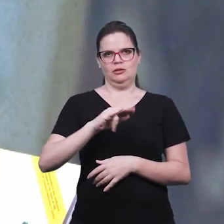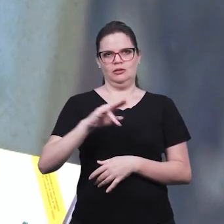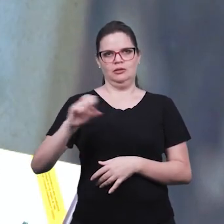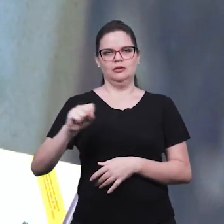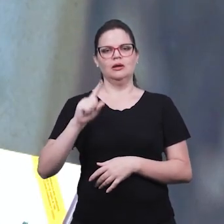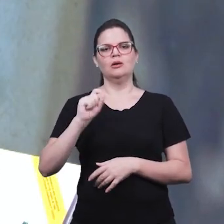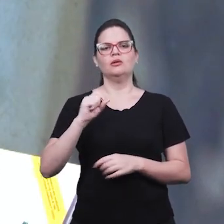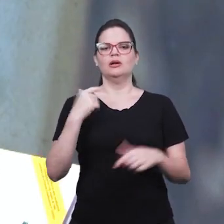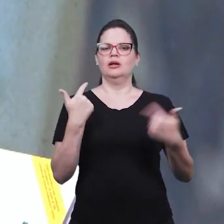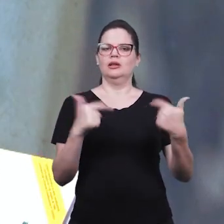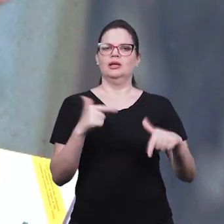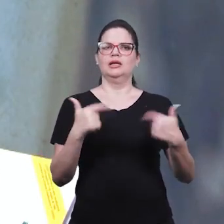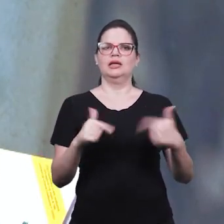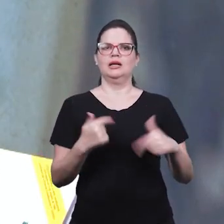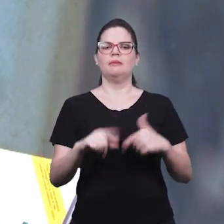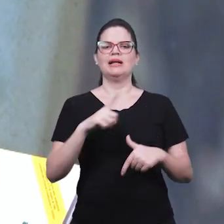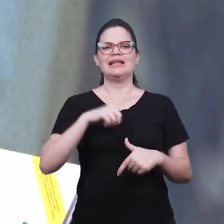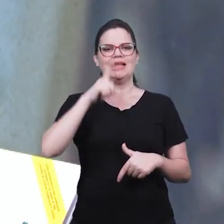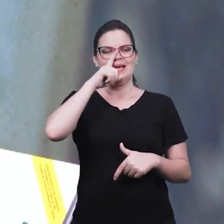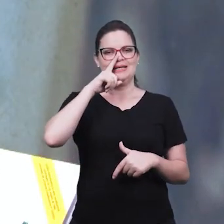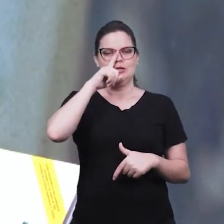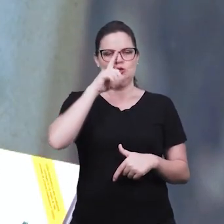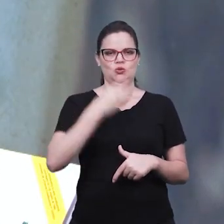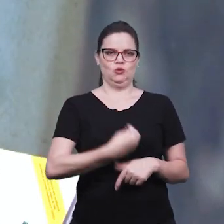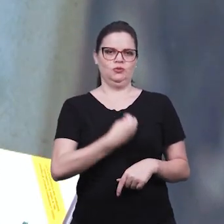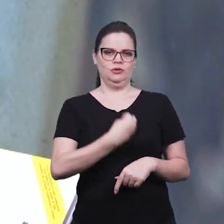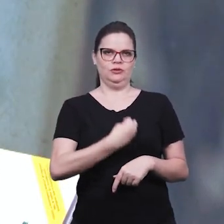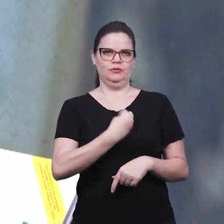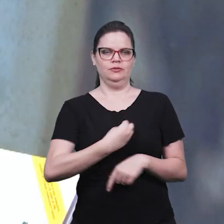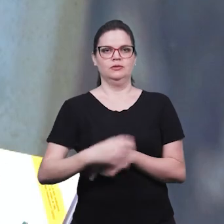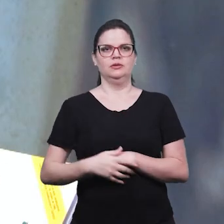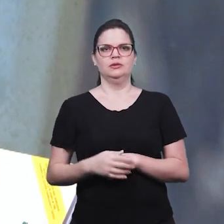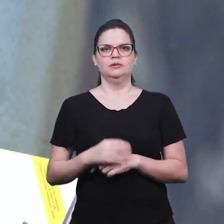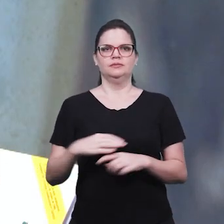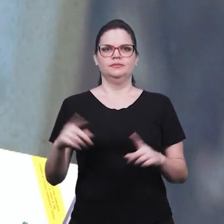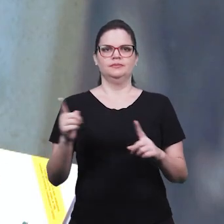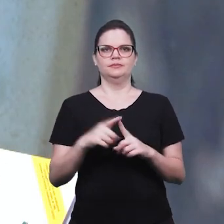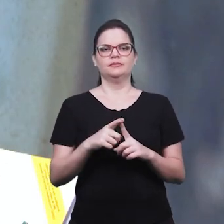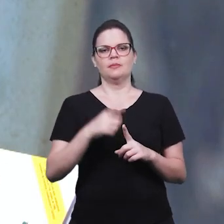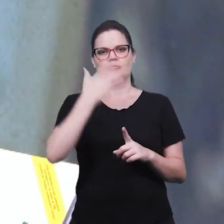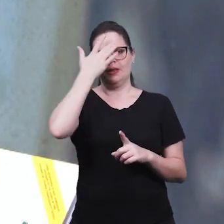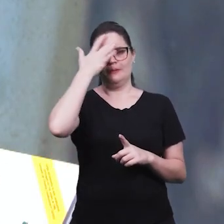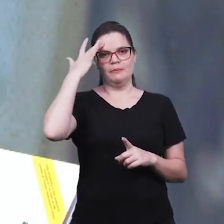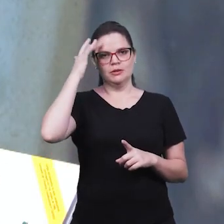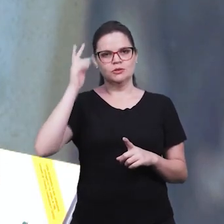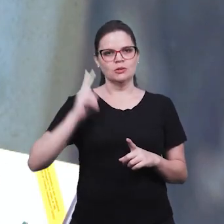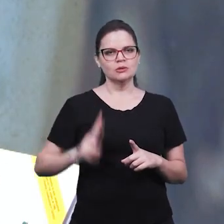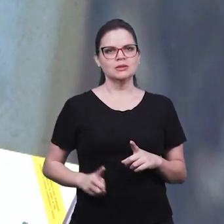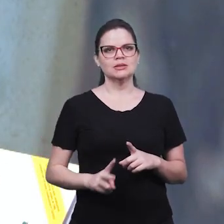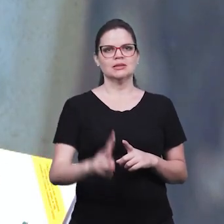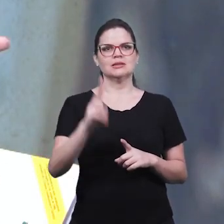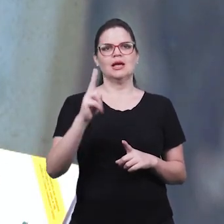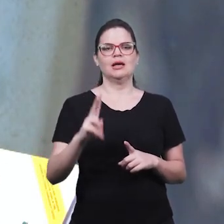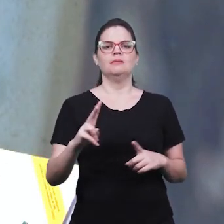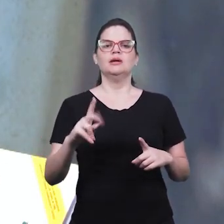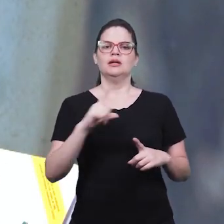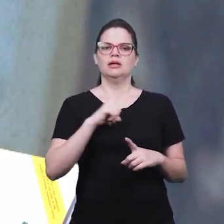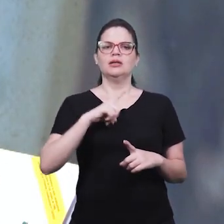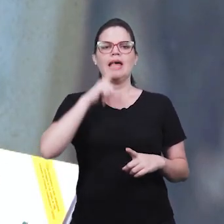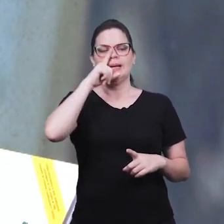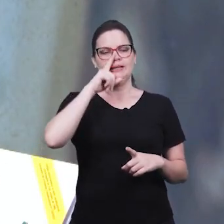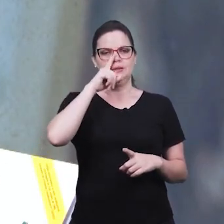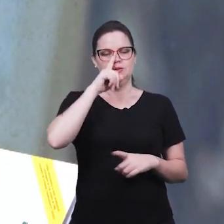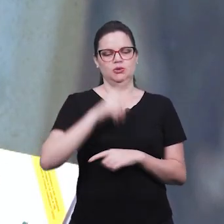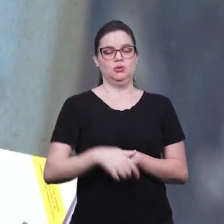para aqueles trabalhos onde tem o risco de vida, né, que a gente fala. São pessoas que estão expostas a